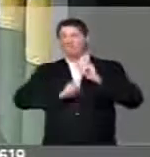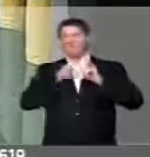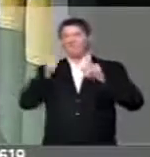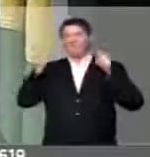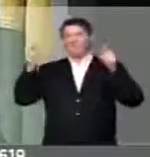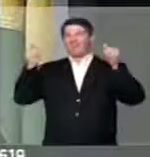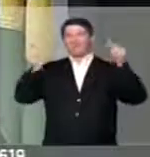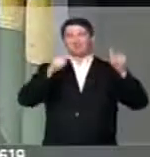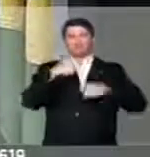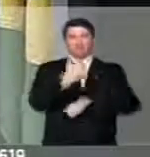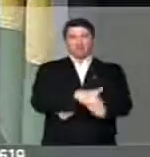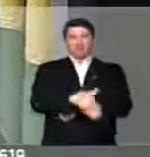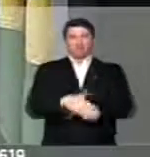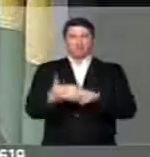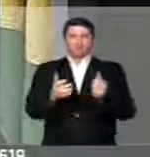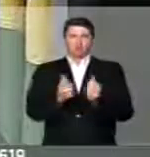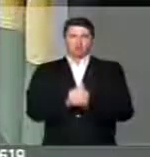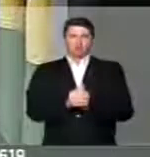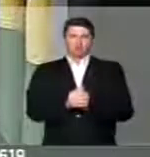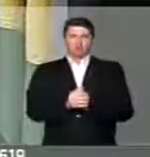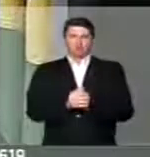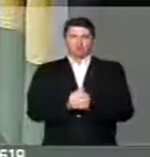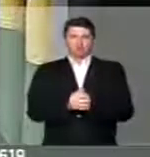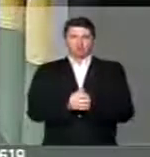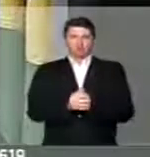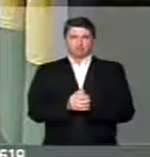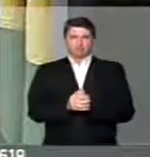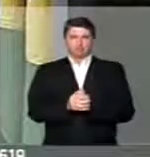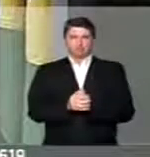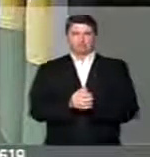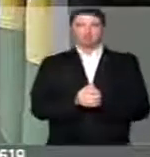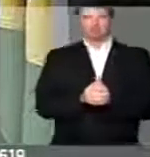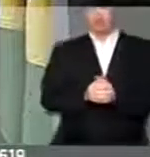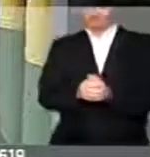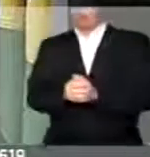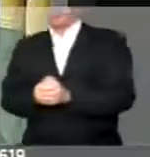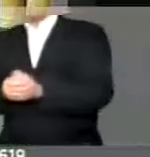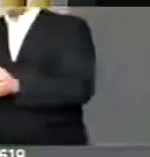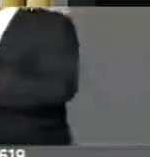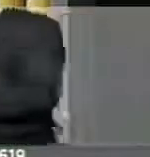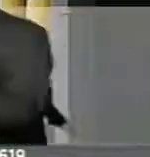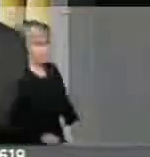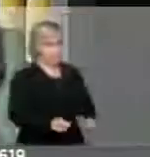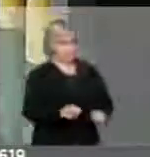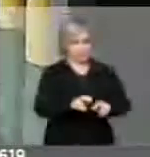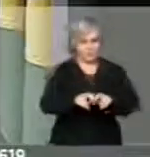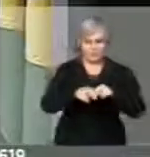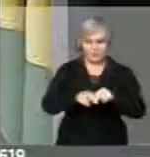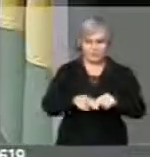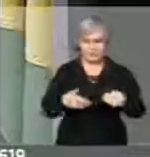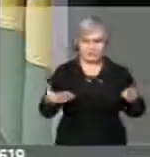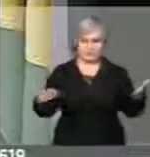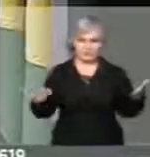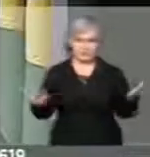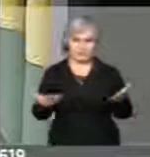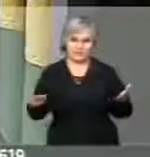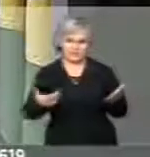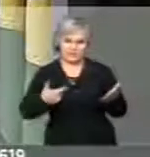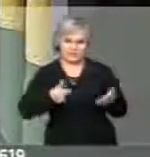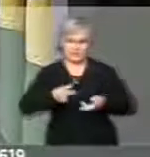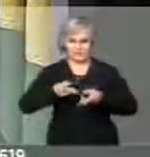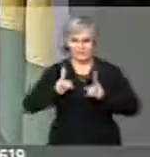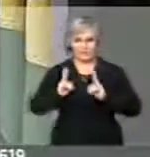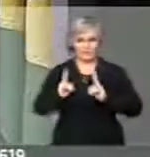o ódio nas ruas, para enfrentar parlamentares. Por isso, eu vou